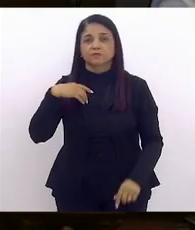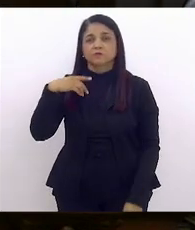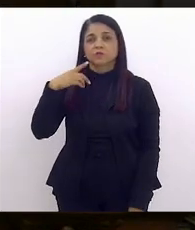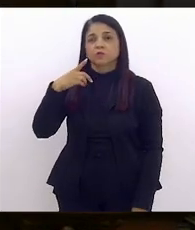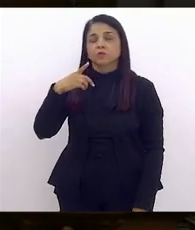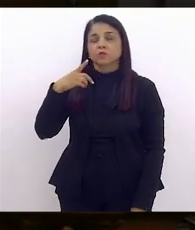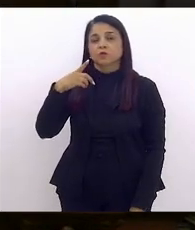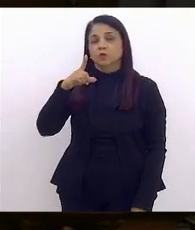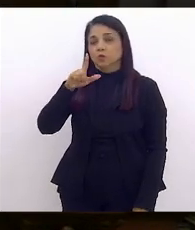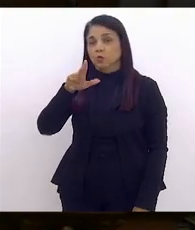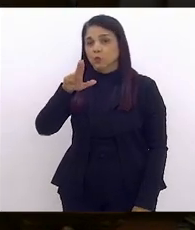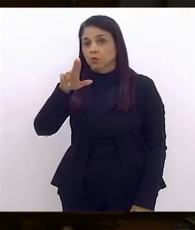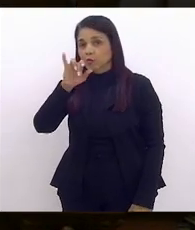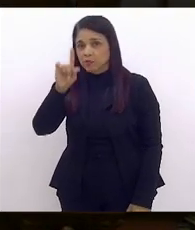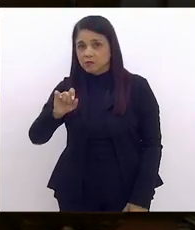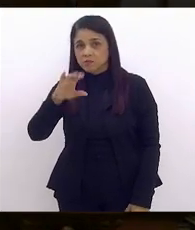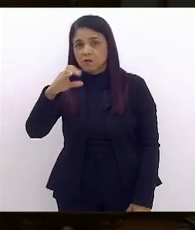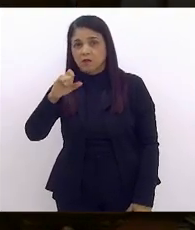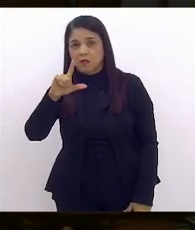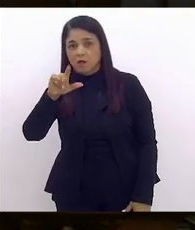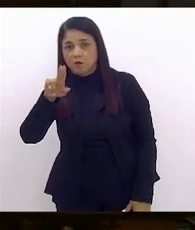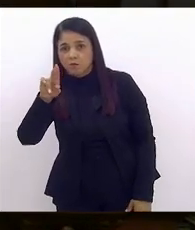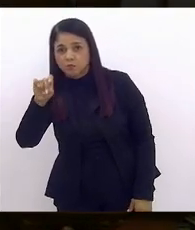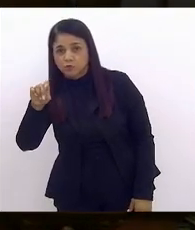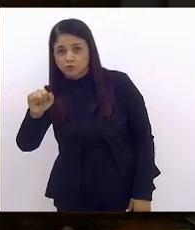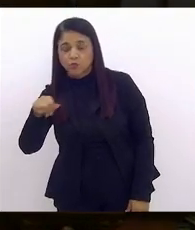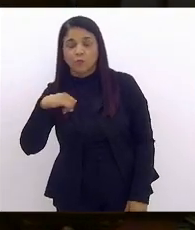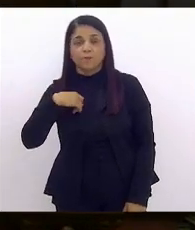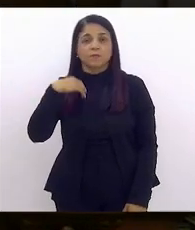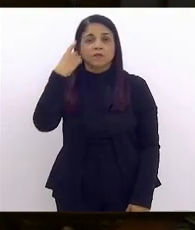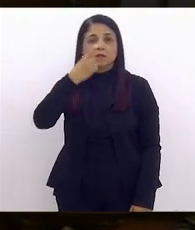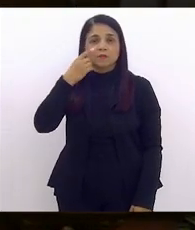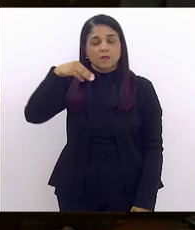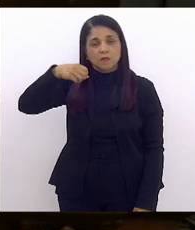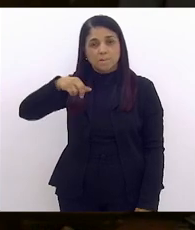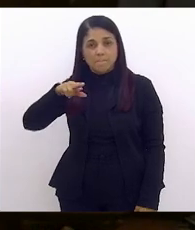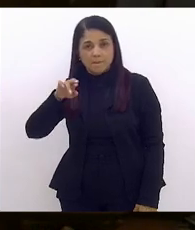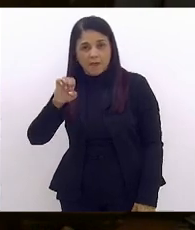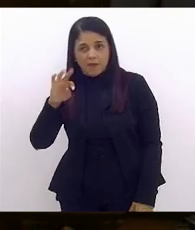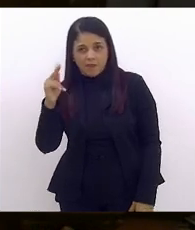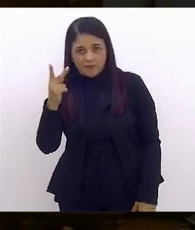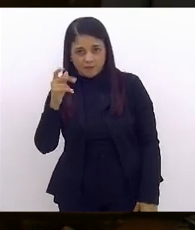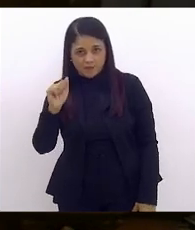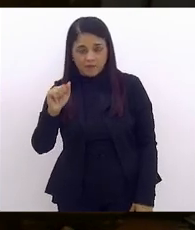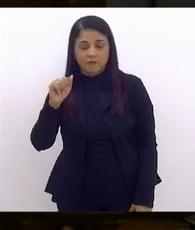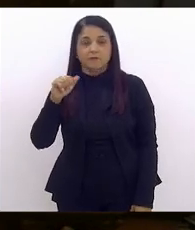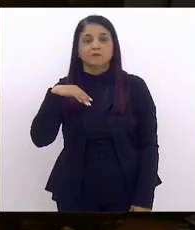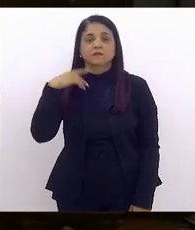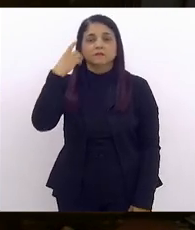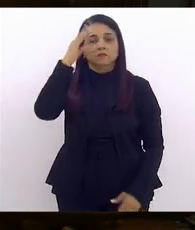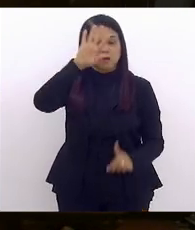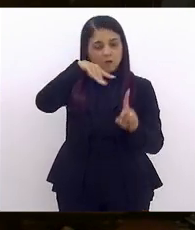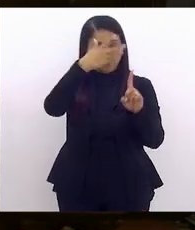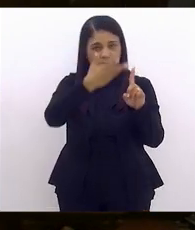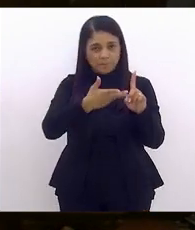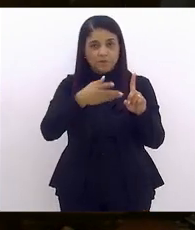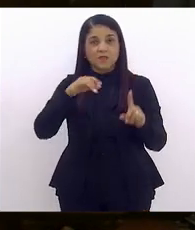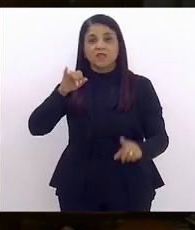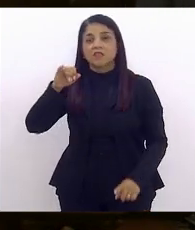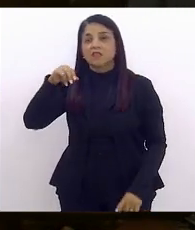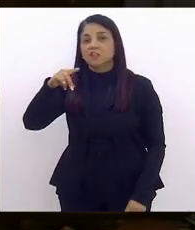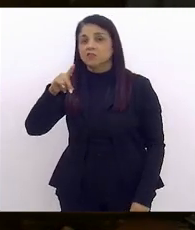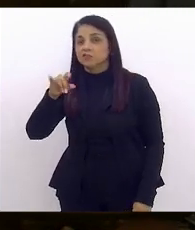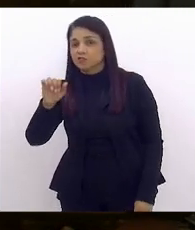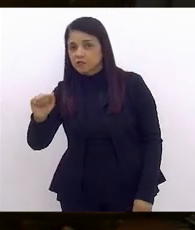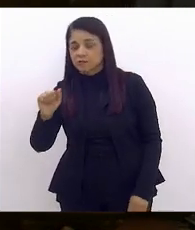Cláudio Ribeiro, a homenagem da deputada Marta Rocha, a homenagem da deputada Índia